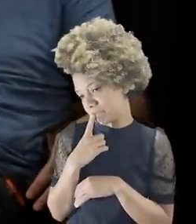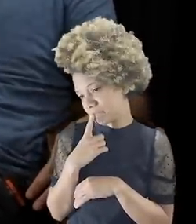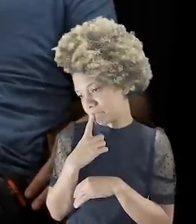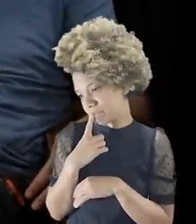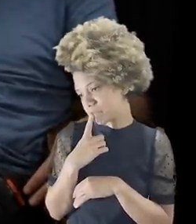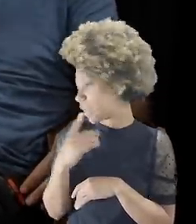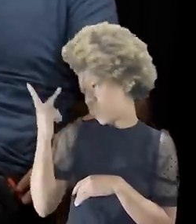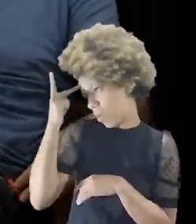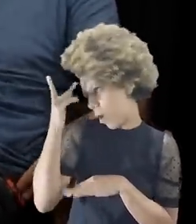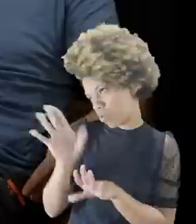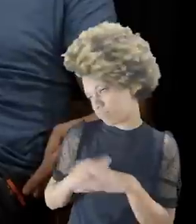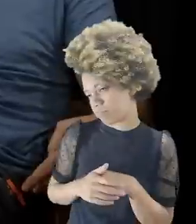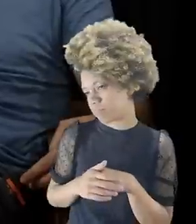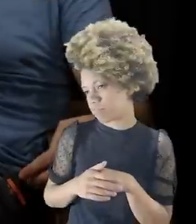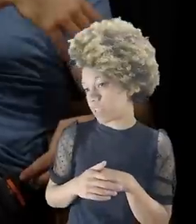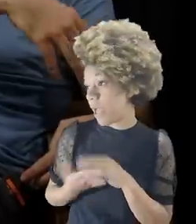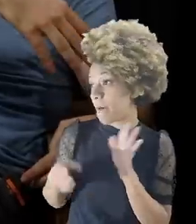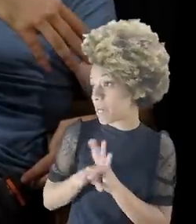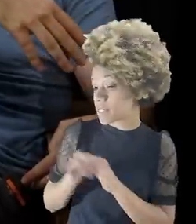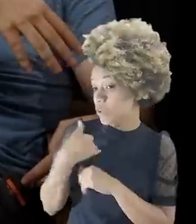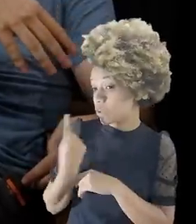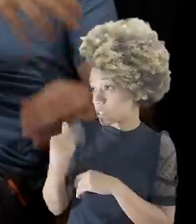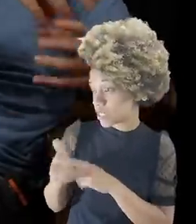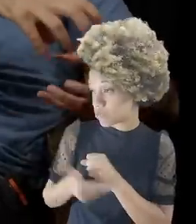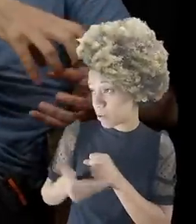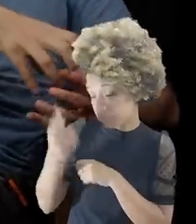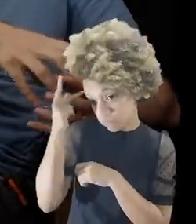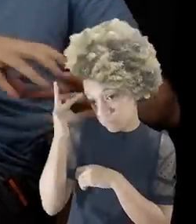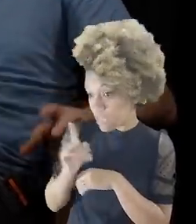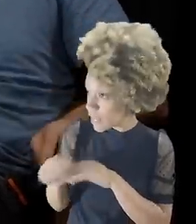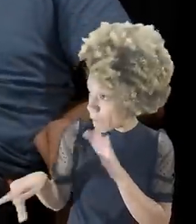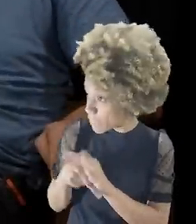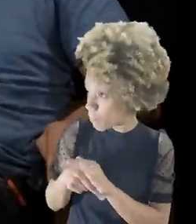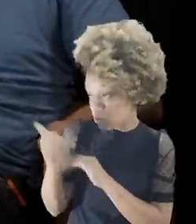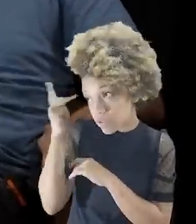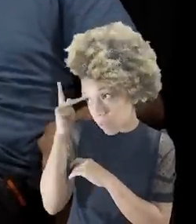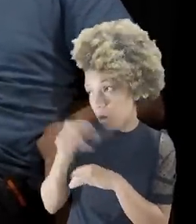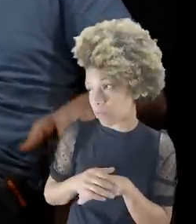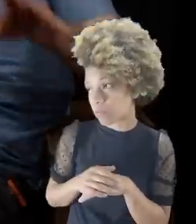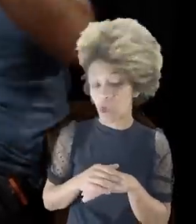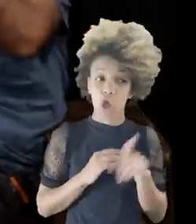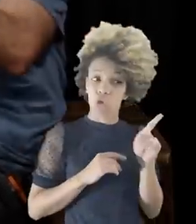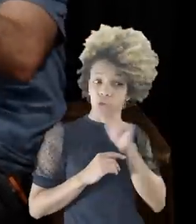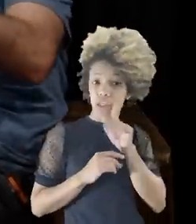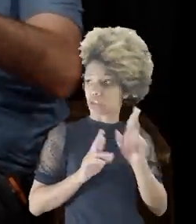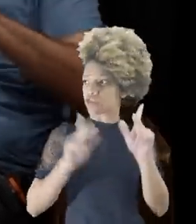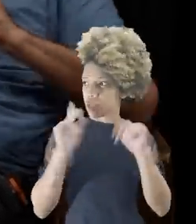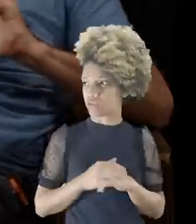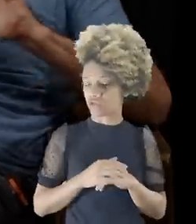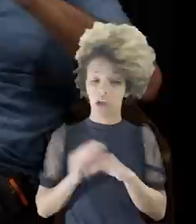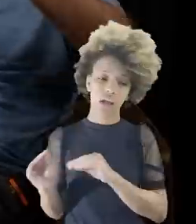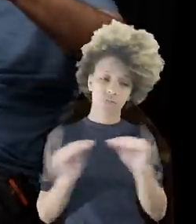do São Paulo parece um jogador de 17 anos que tá na base de São Paulo ele é de São Paulo é diferente